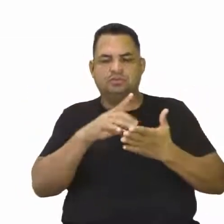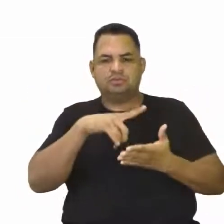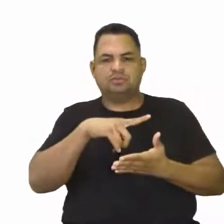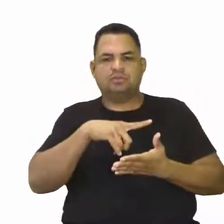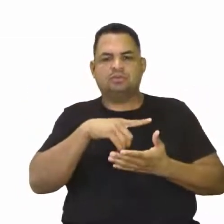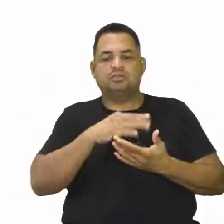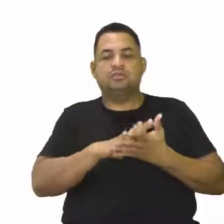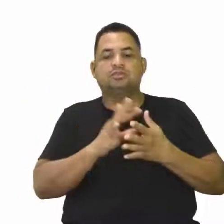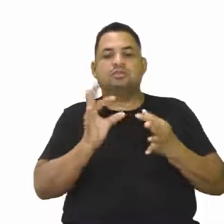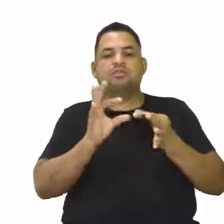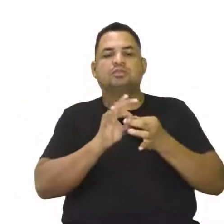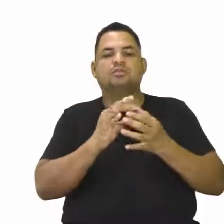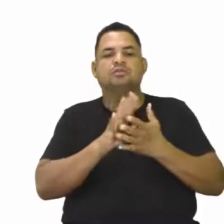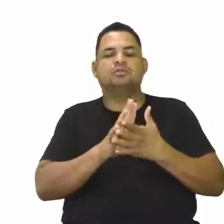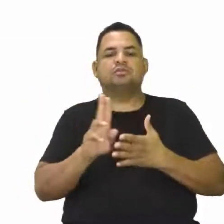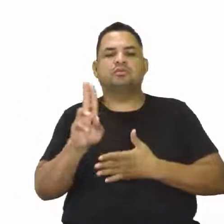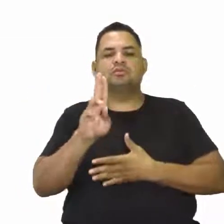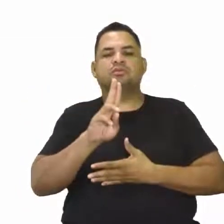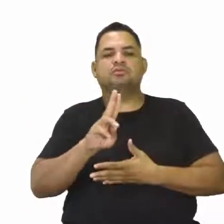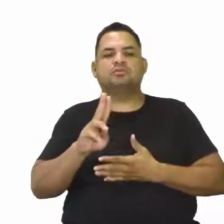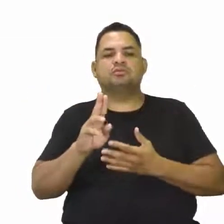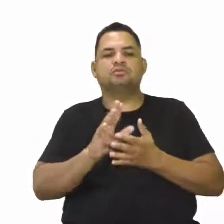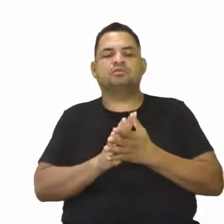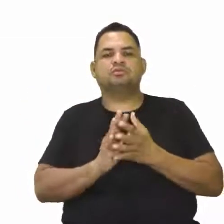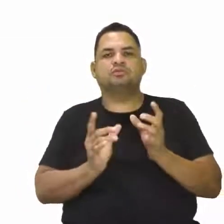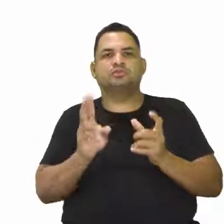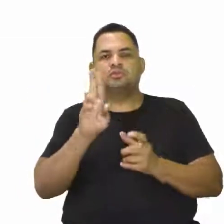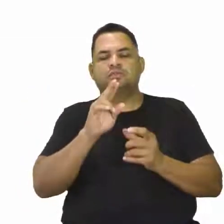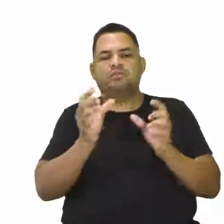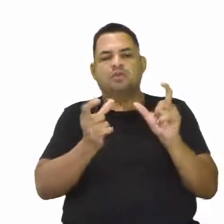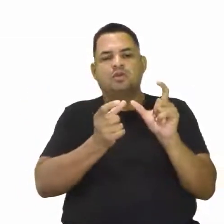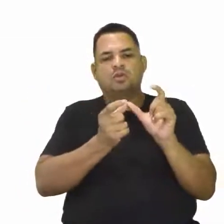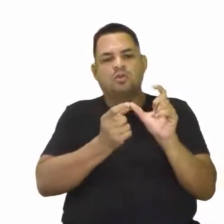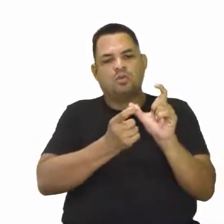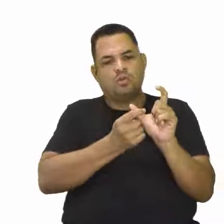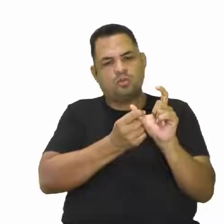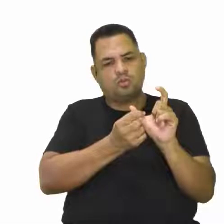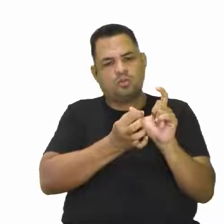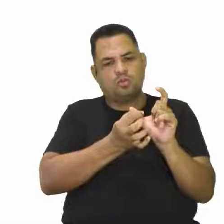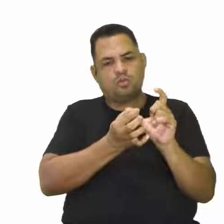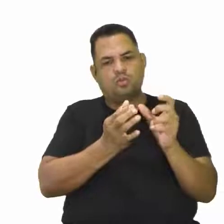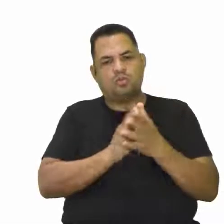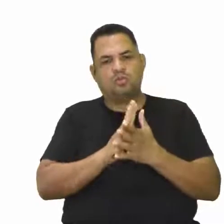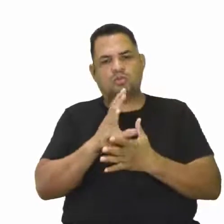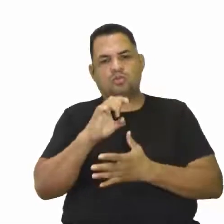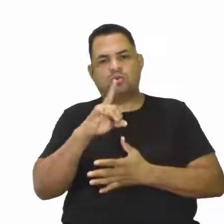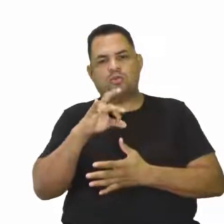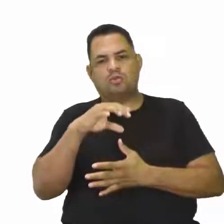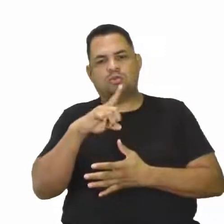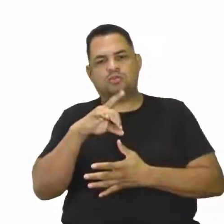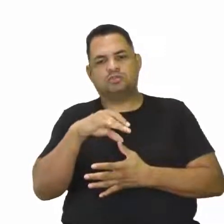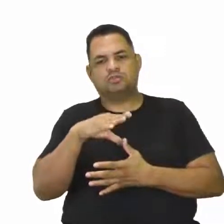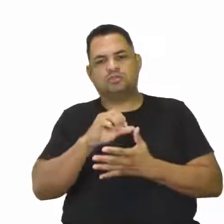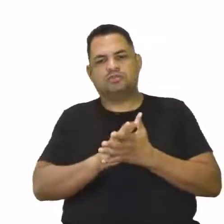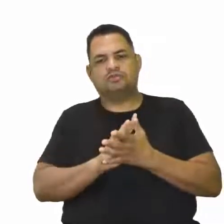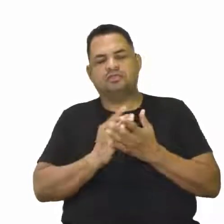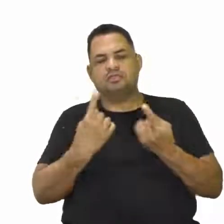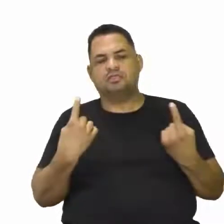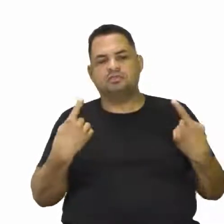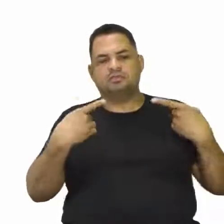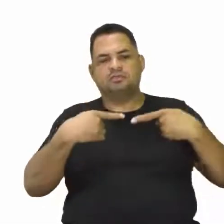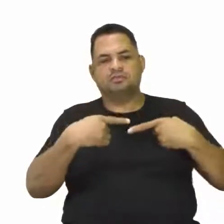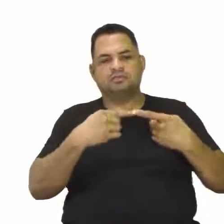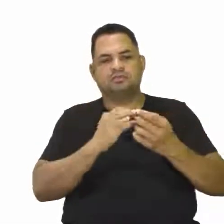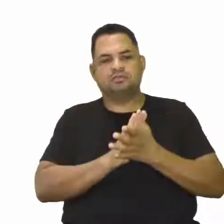união se dá por meio dessas conjunções, sendo elas copulativas,